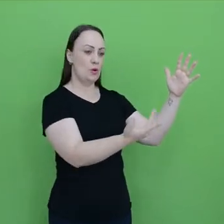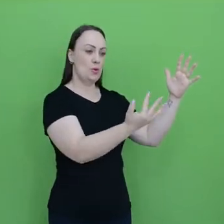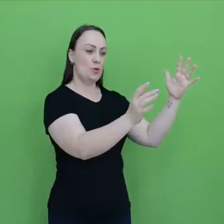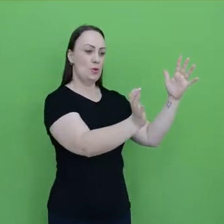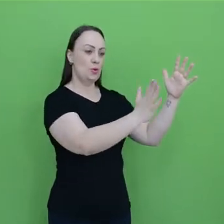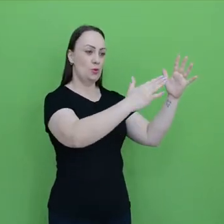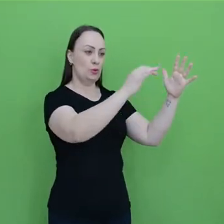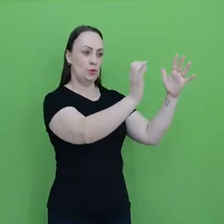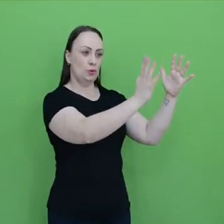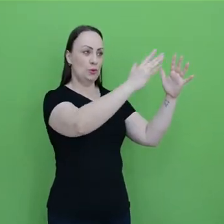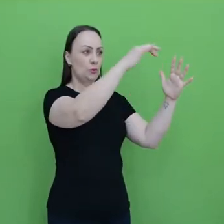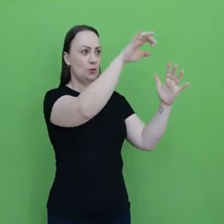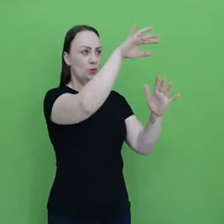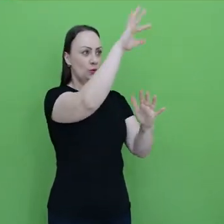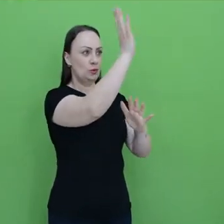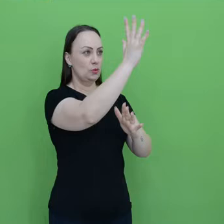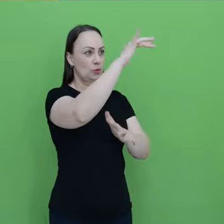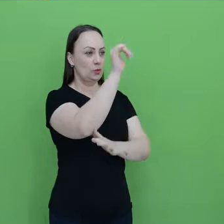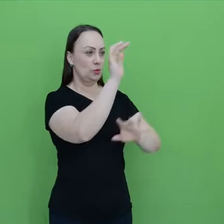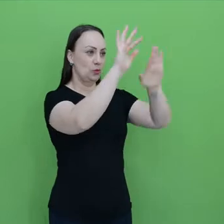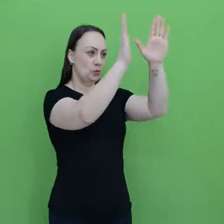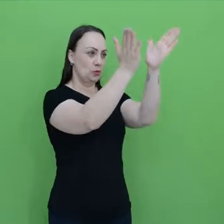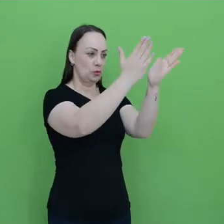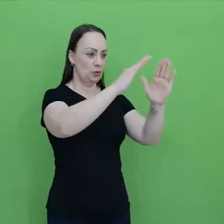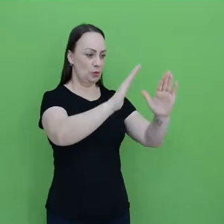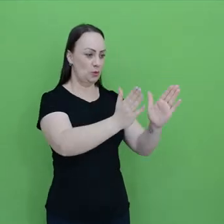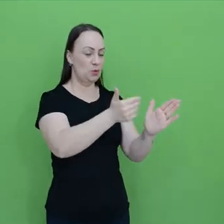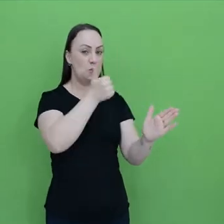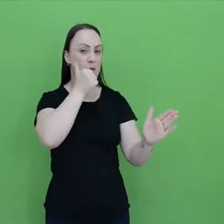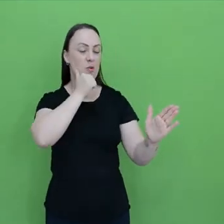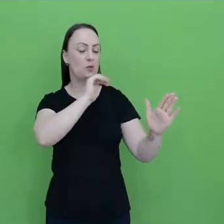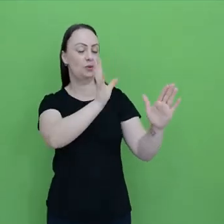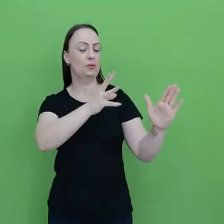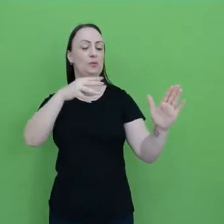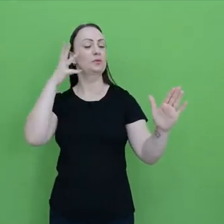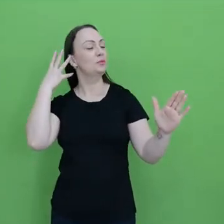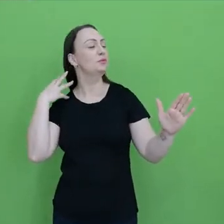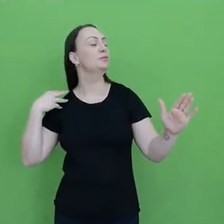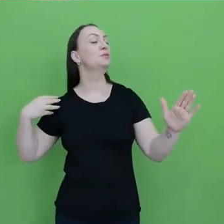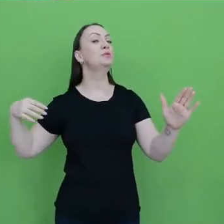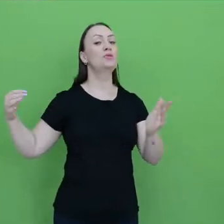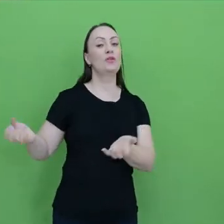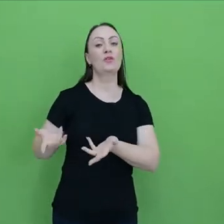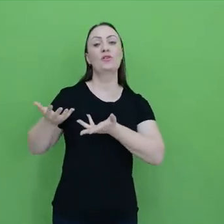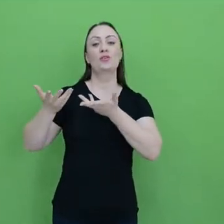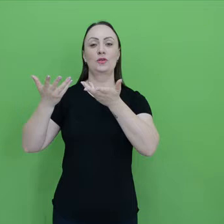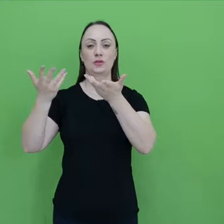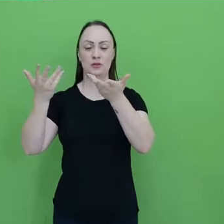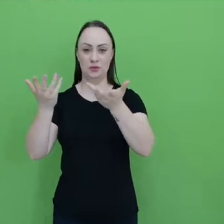delas surgiu a imagem de uma mulher com cabelos de fogo.